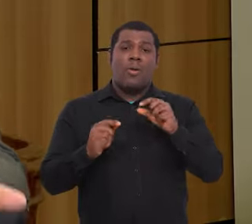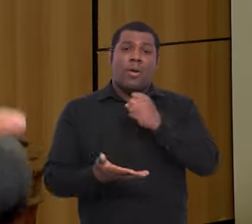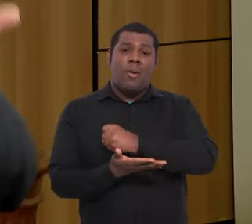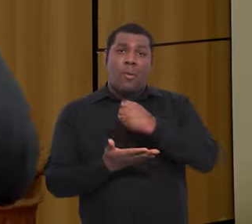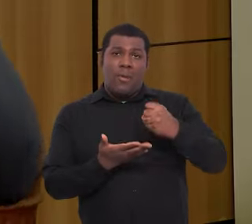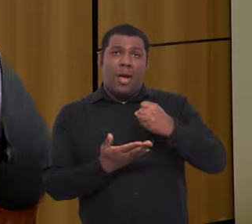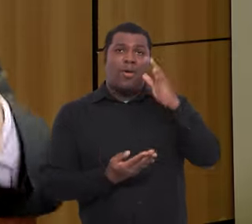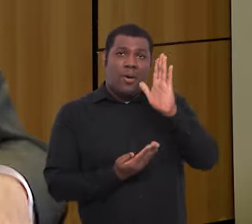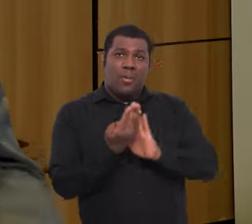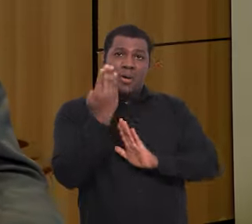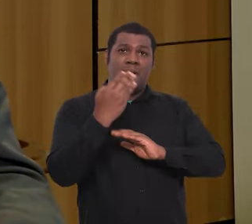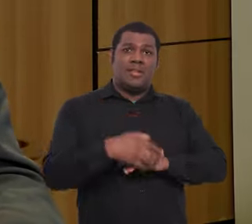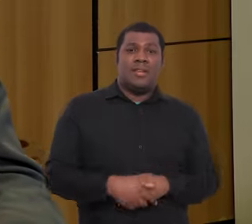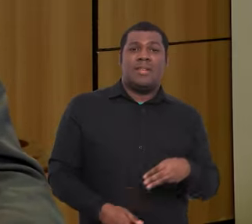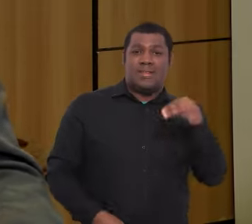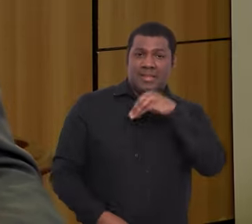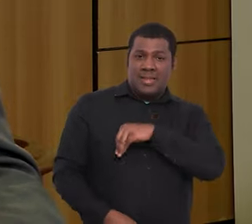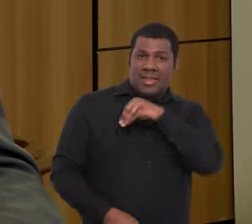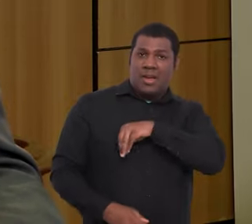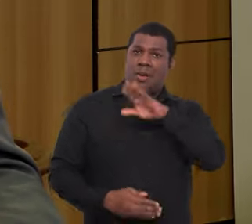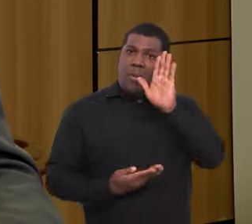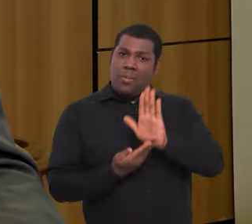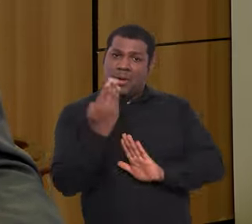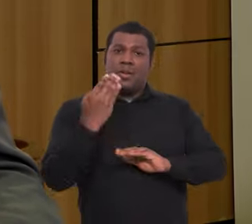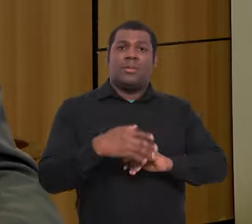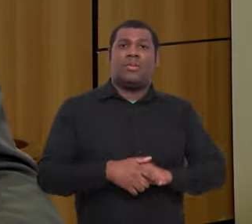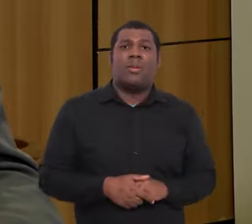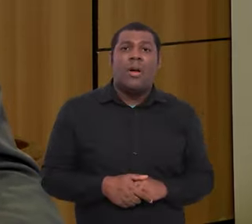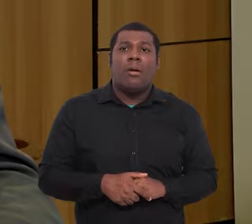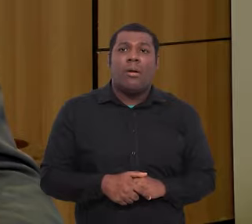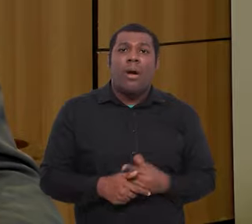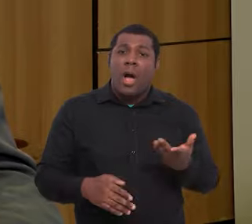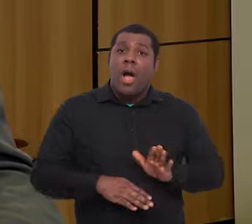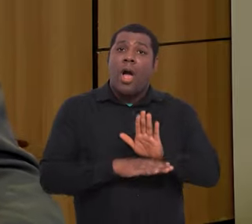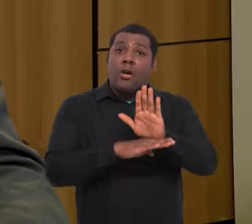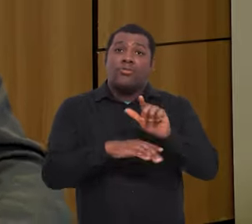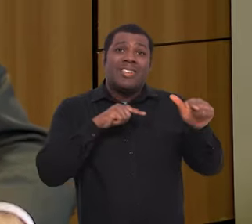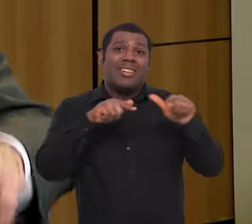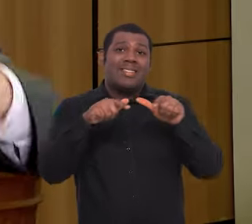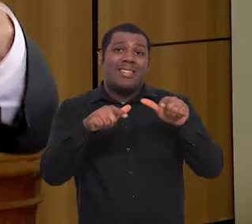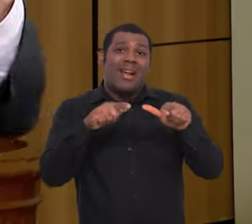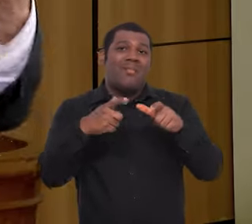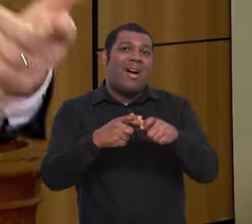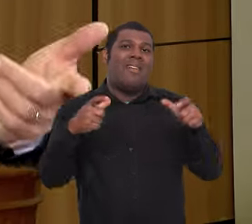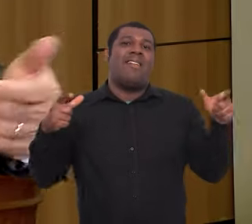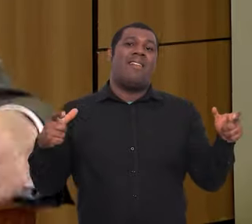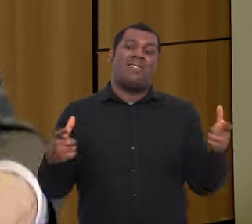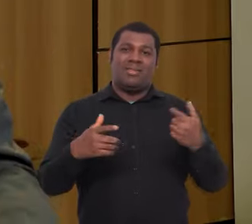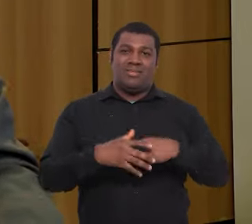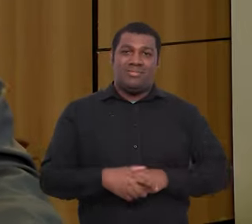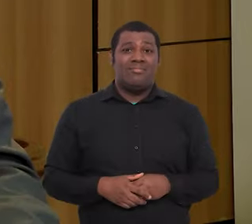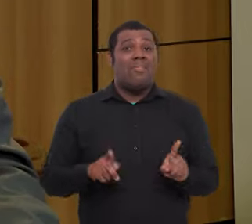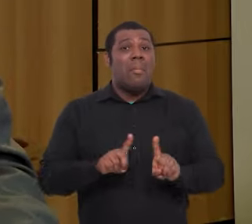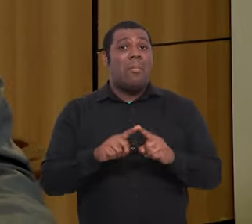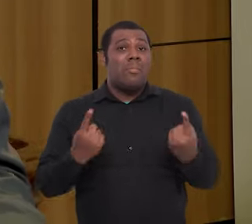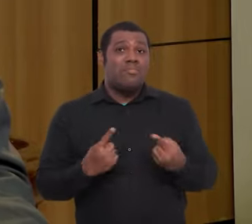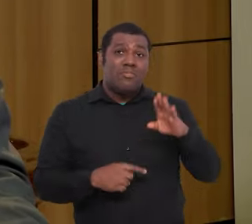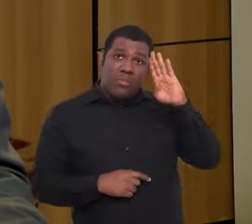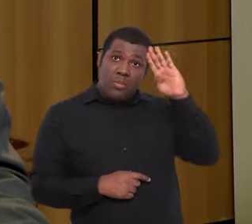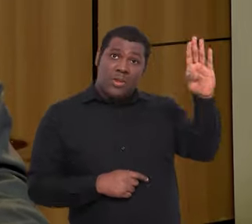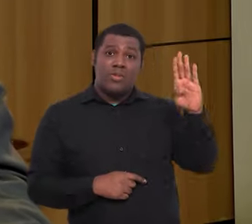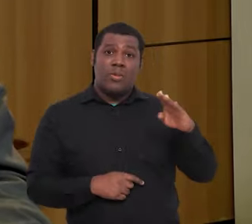cresça o salário de baixo para cima para crescer a massa salarial tudo isso ajuda a Gerar empregos da na ponta agora